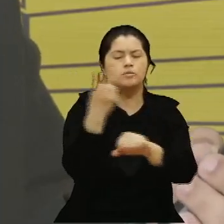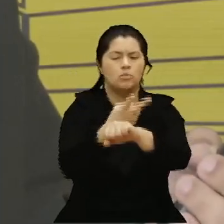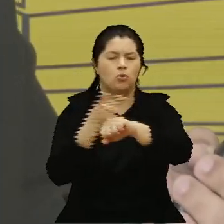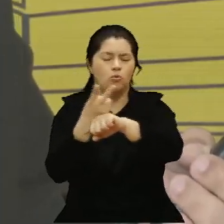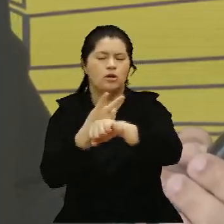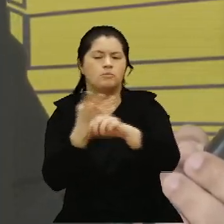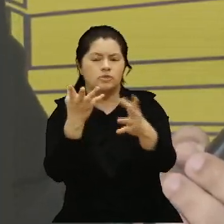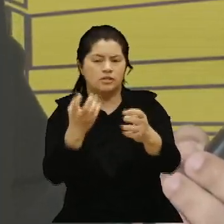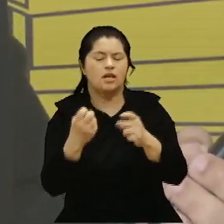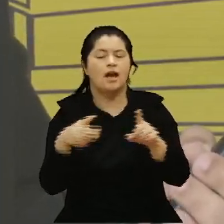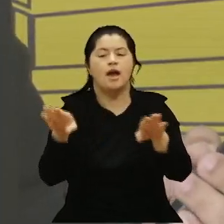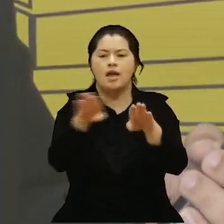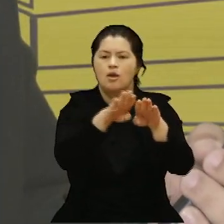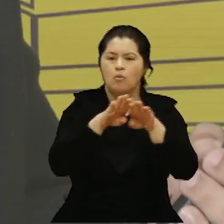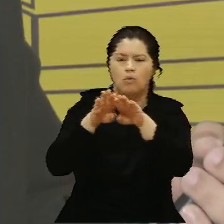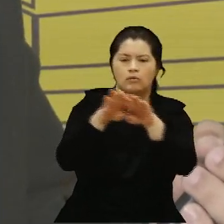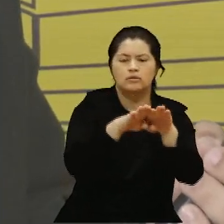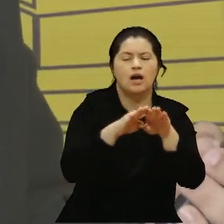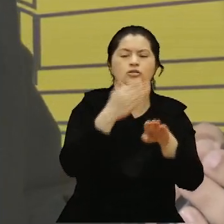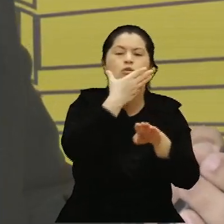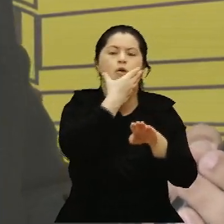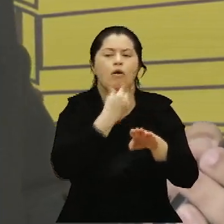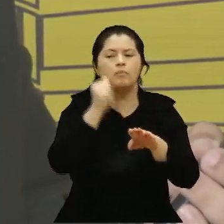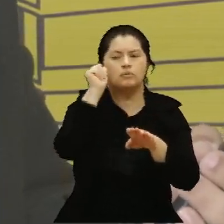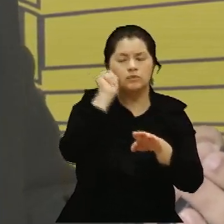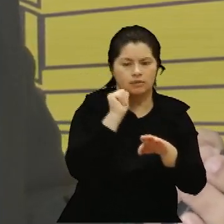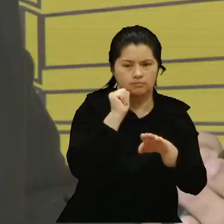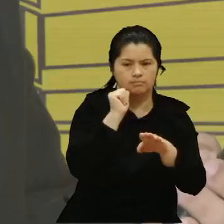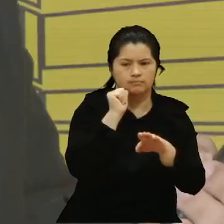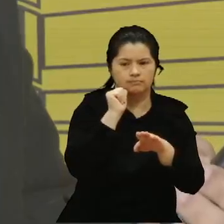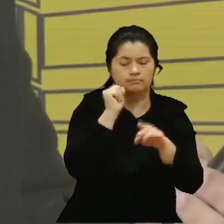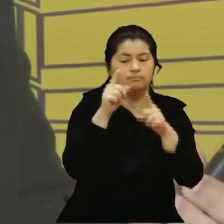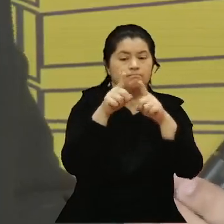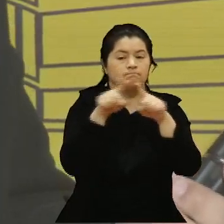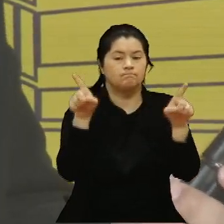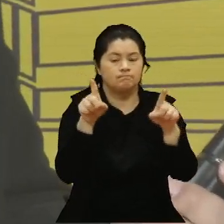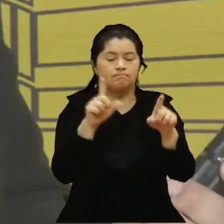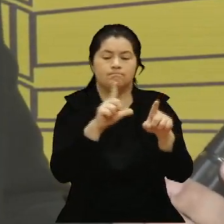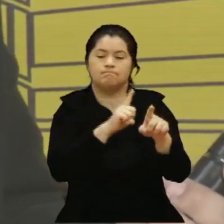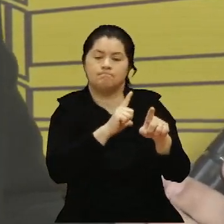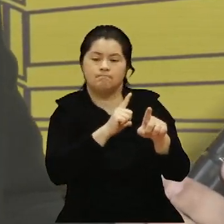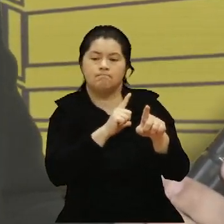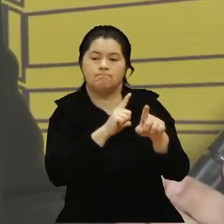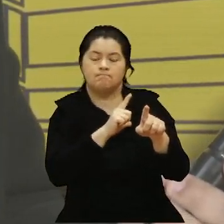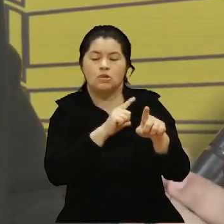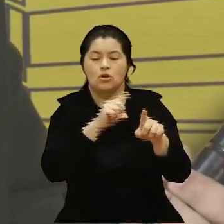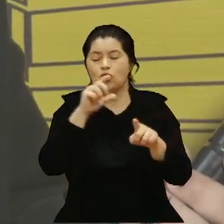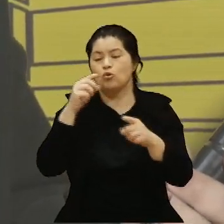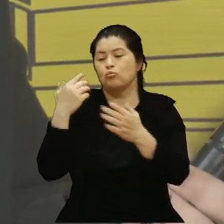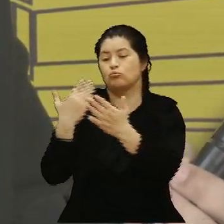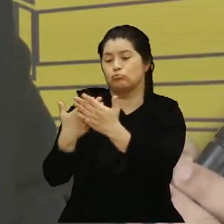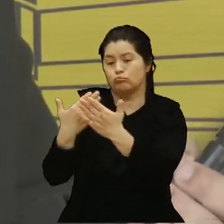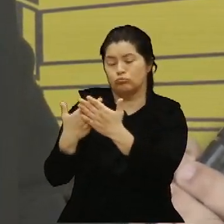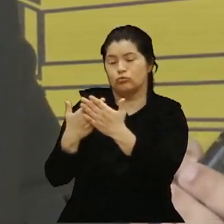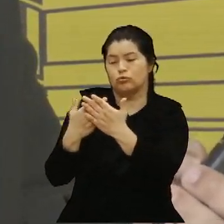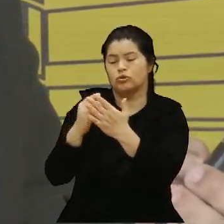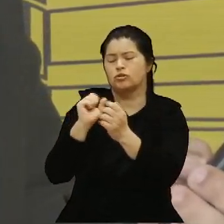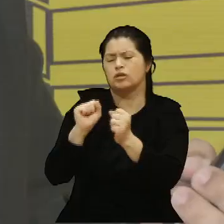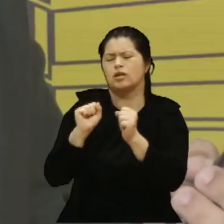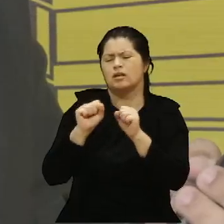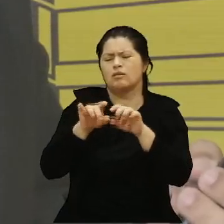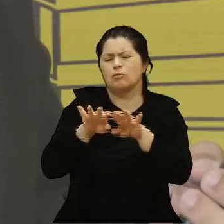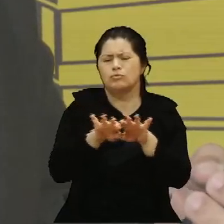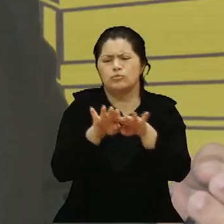gente quer igualdade entre homens e mulheres. Mas existe um estudo que, se continuar no mesmo ritmo, que é um ritmo